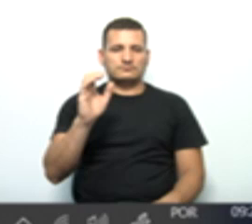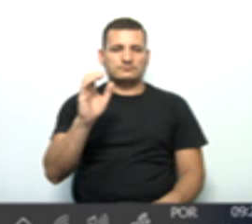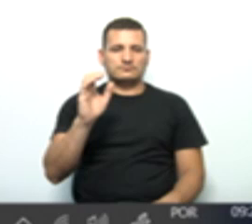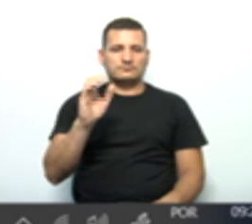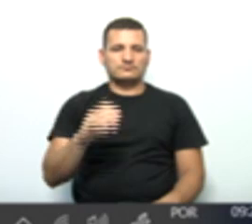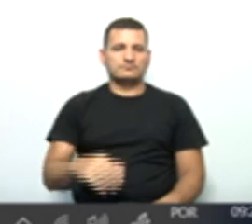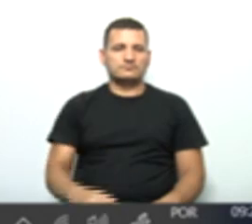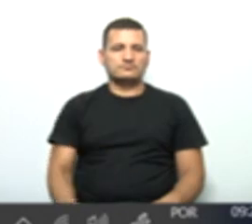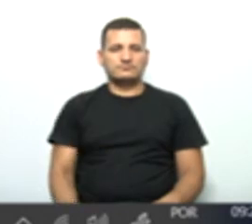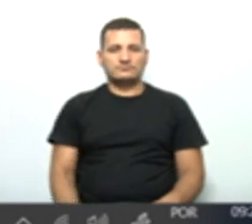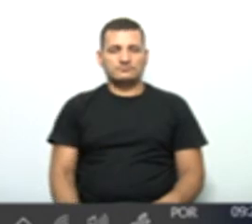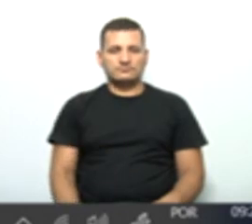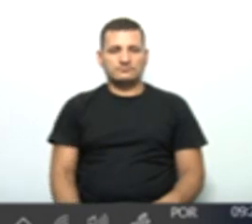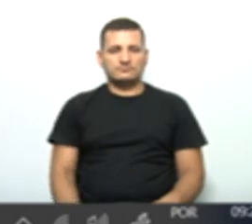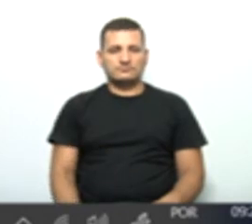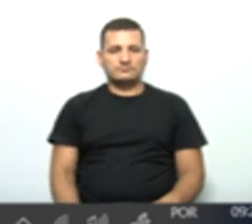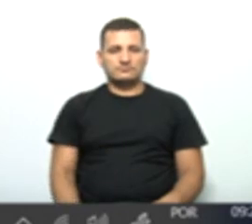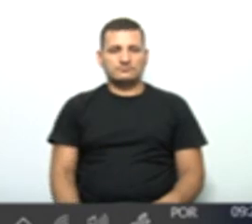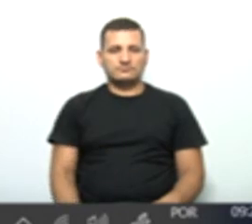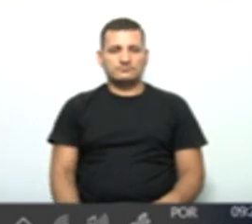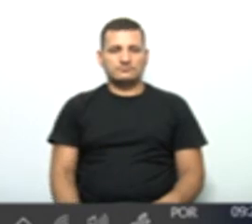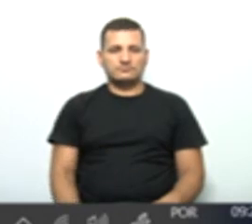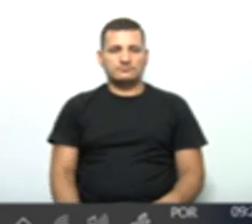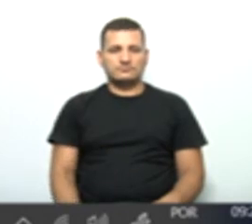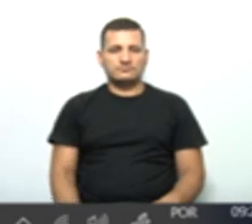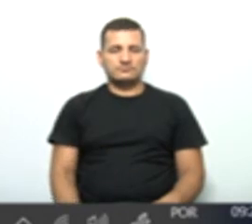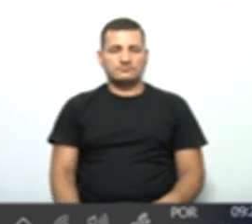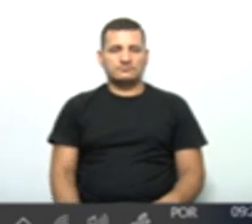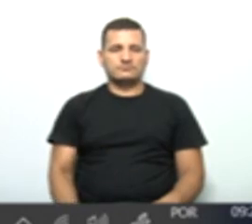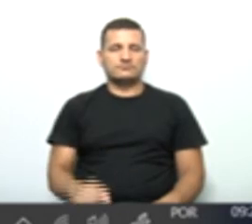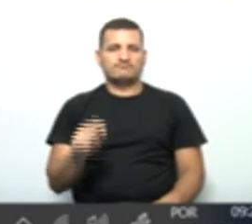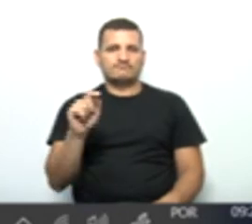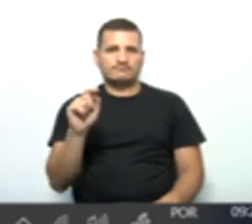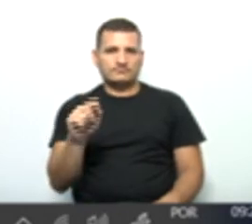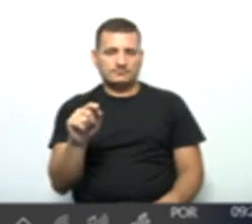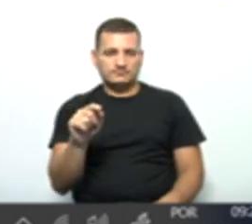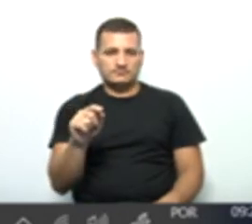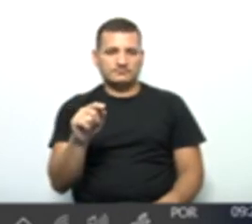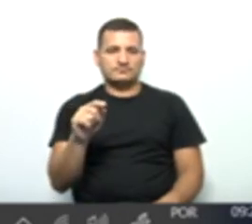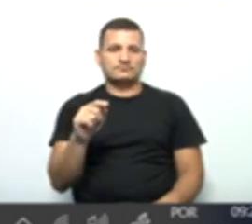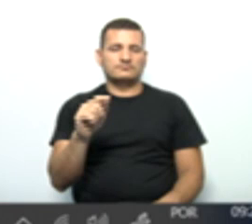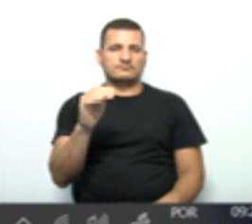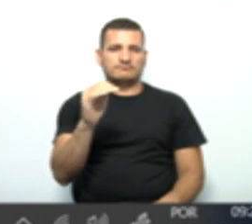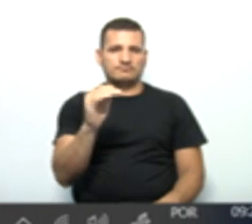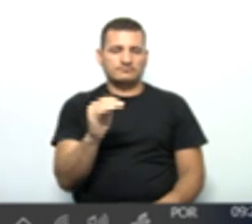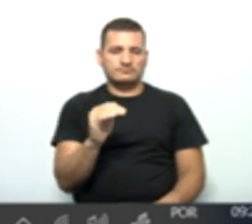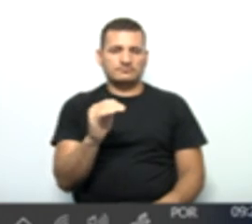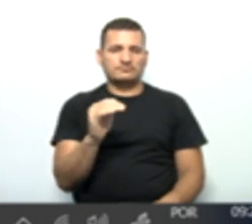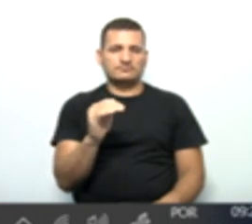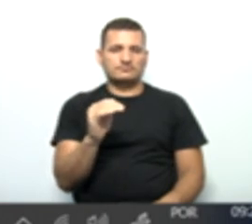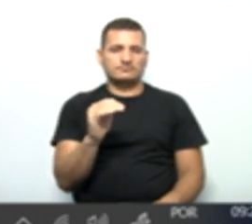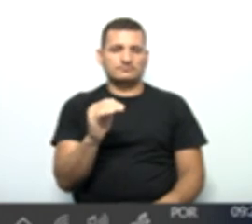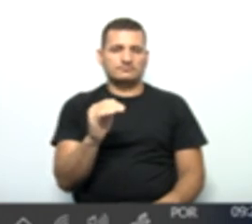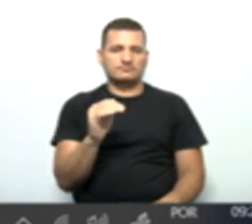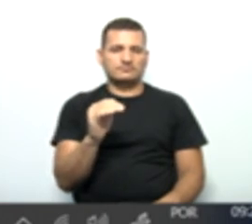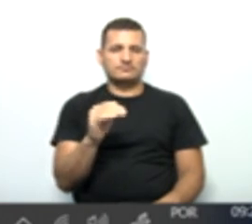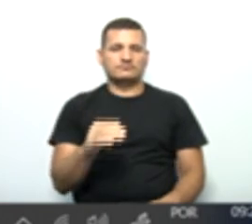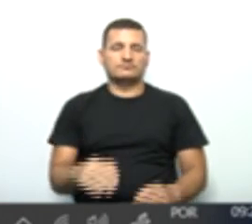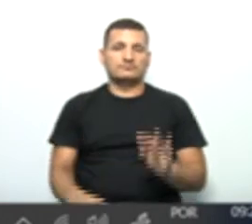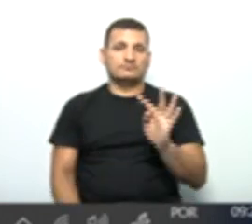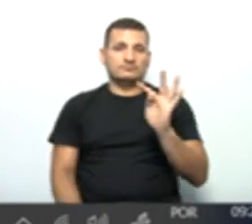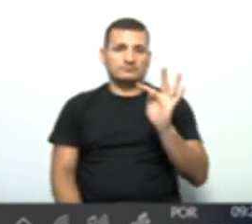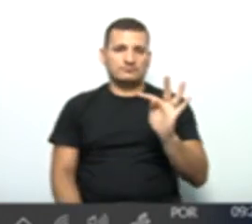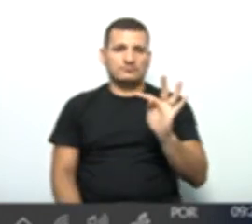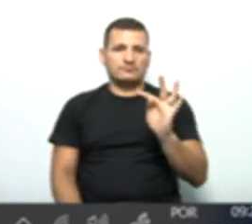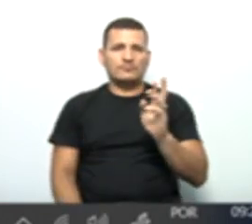ó. Entre parênteses aqui. E aí eu vou dar um enter. Aí eu vou pegar aqui, eu vou mostrar o T, tá vendo? Ele